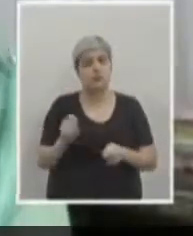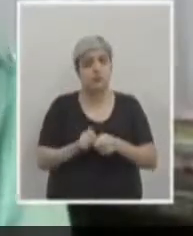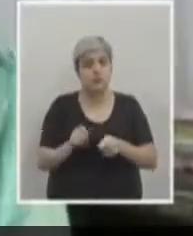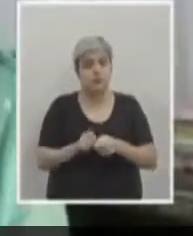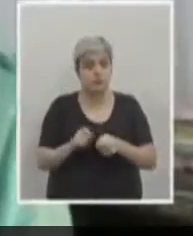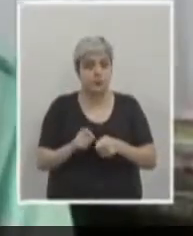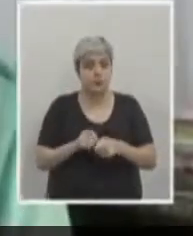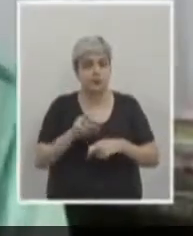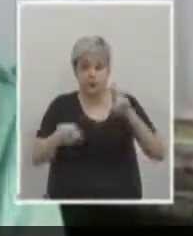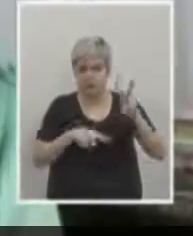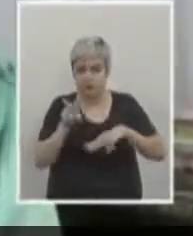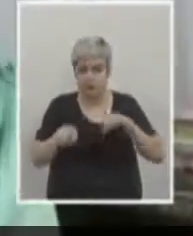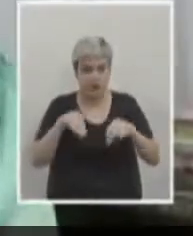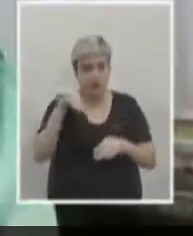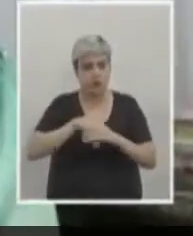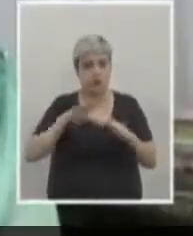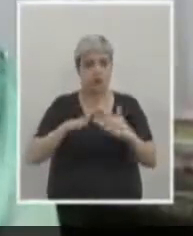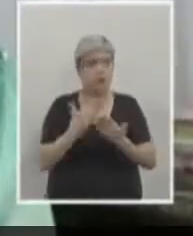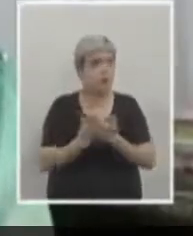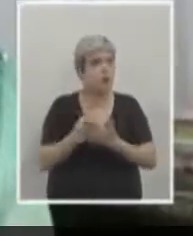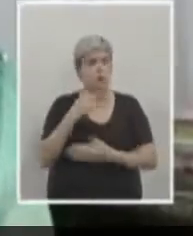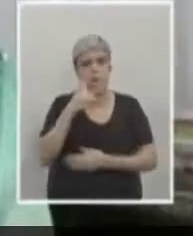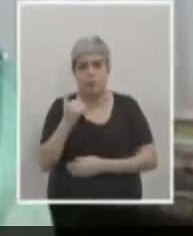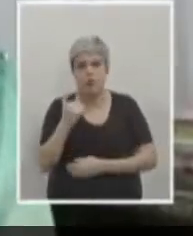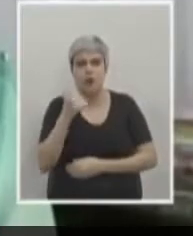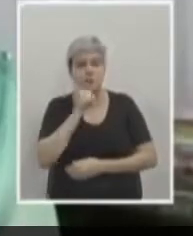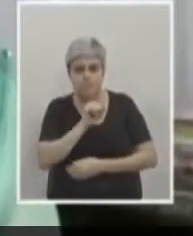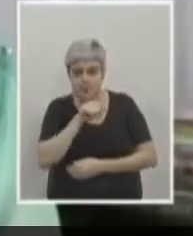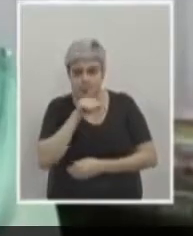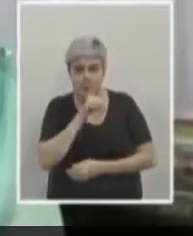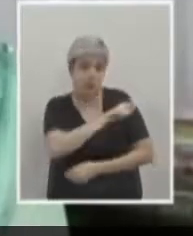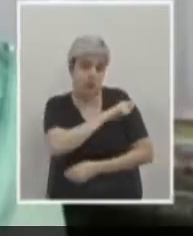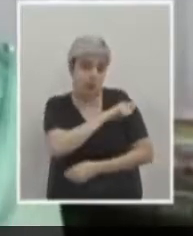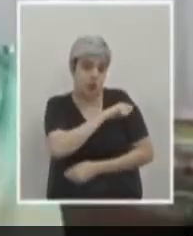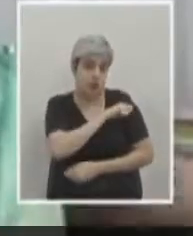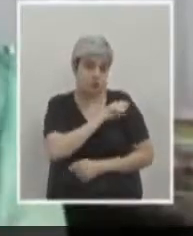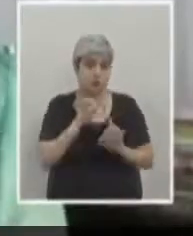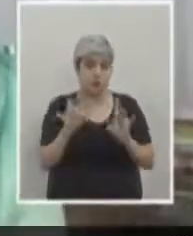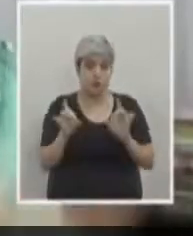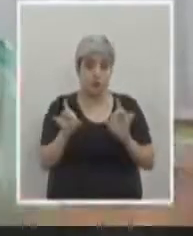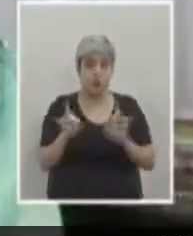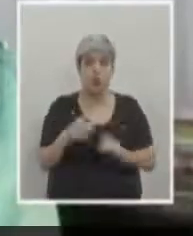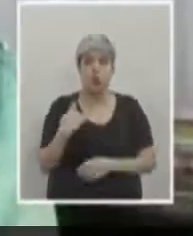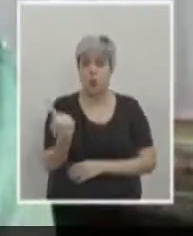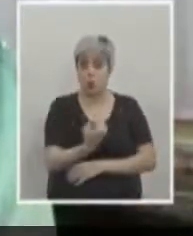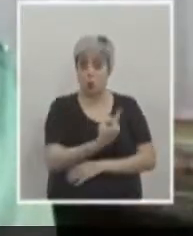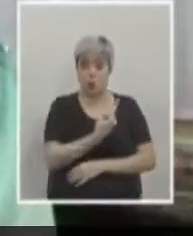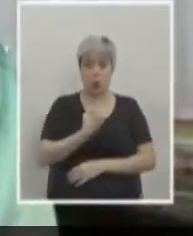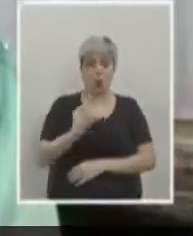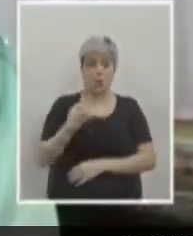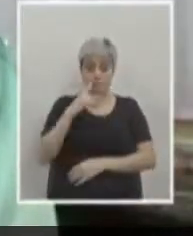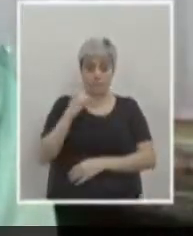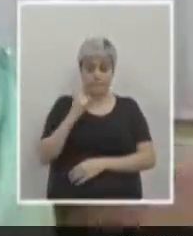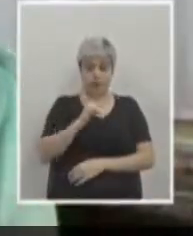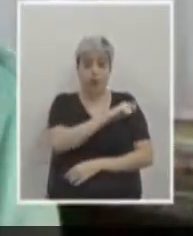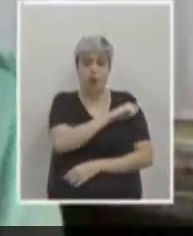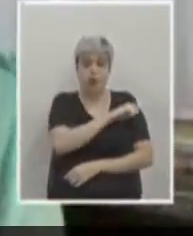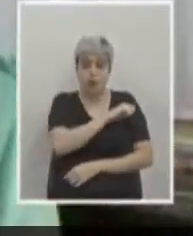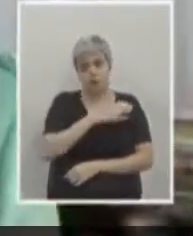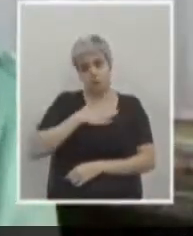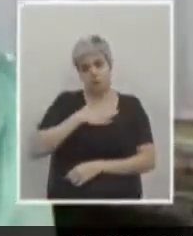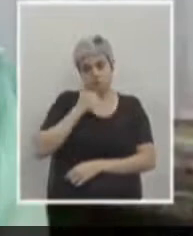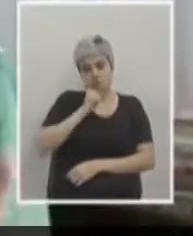com a comunidade escolar, os pais dos alunos especiais, né? A gente como pais de alunos especiais, eu tenho, não sou mãe, né?